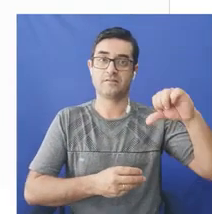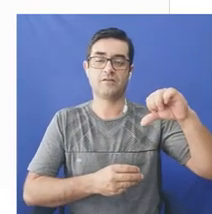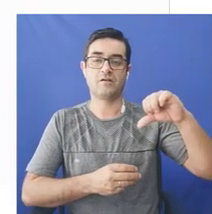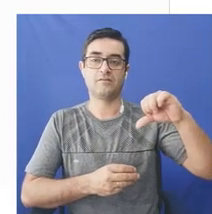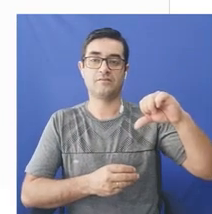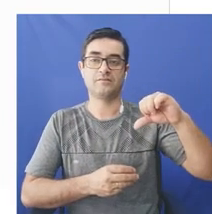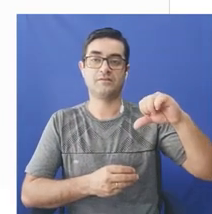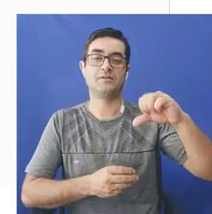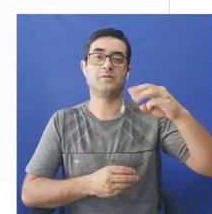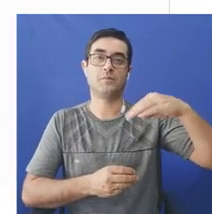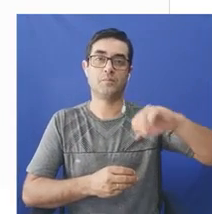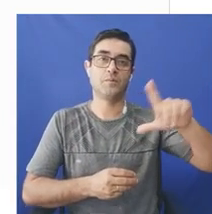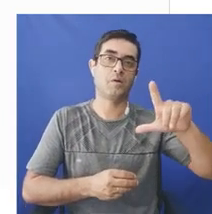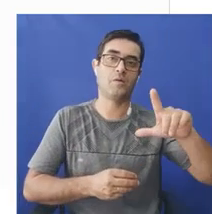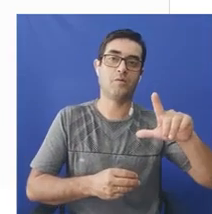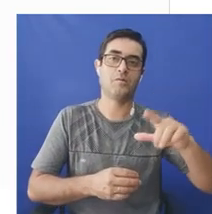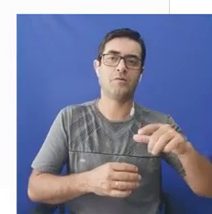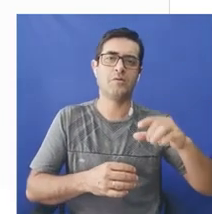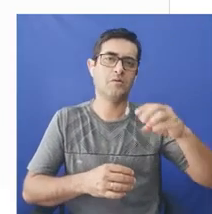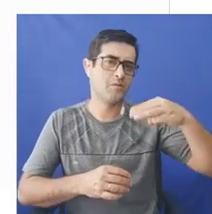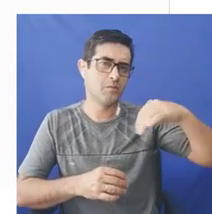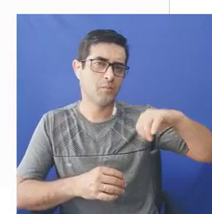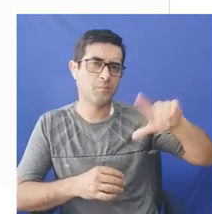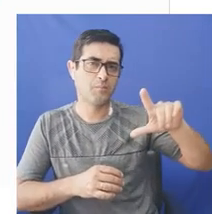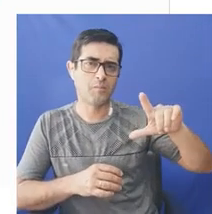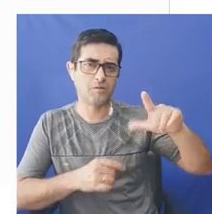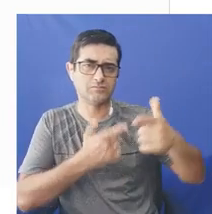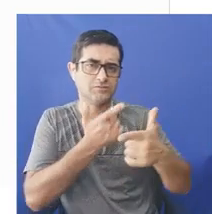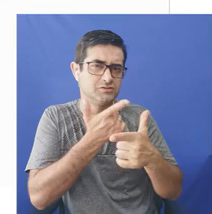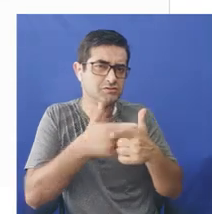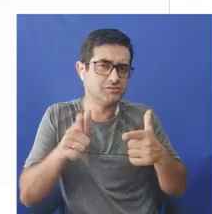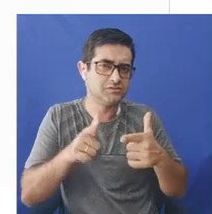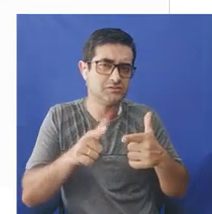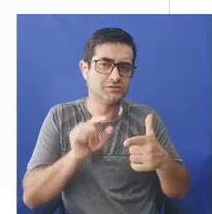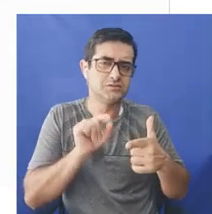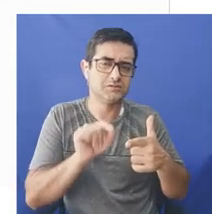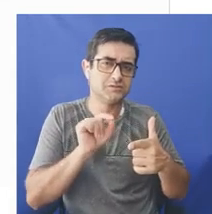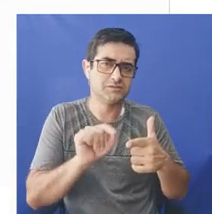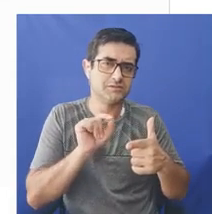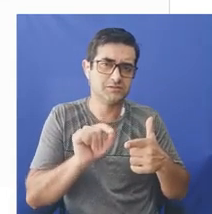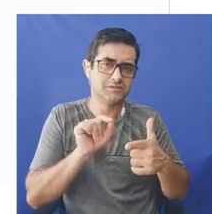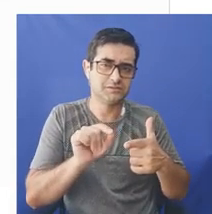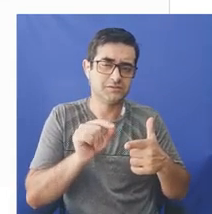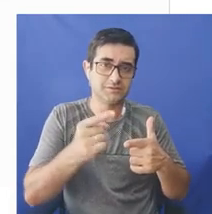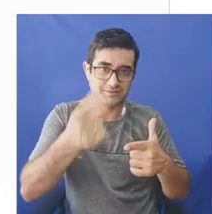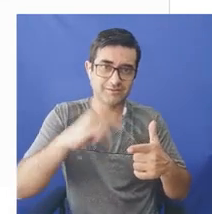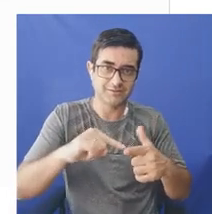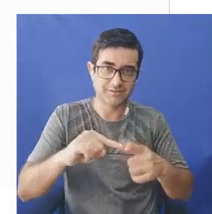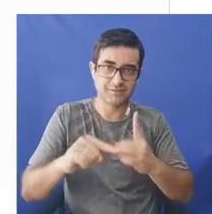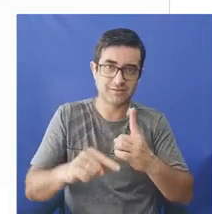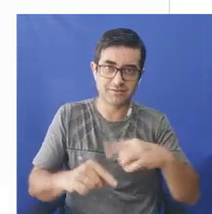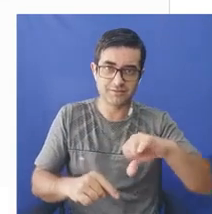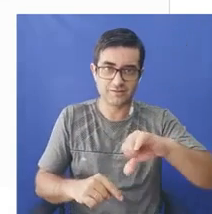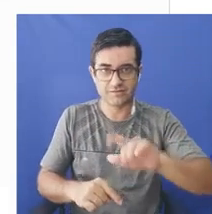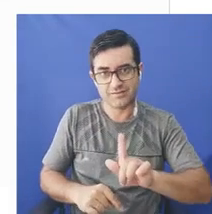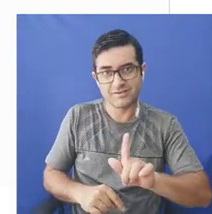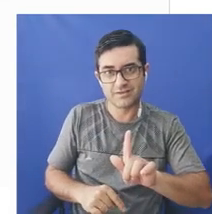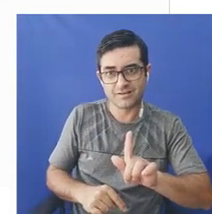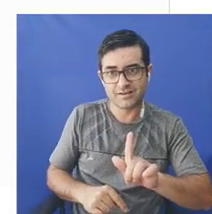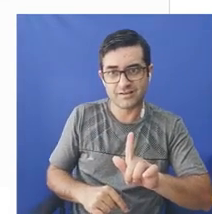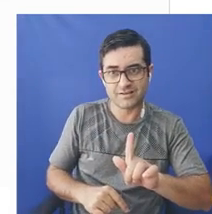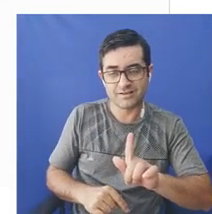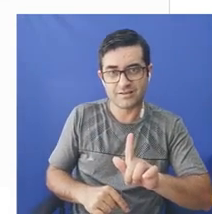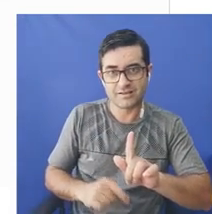é 19 gramas por mol. Como o mol estaria dividindo aqui